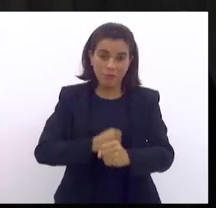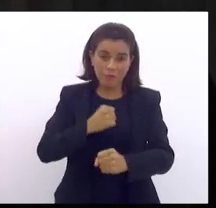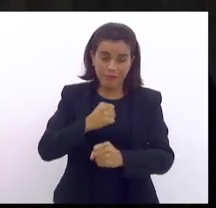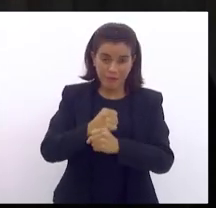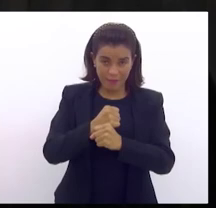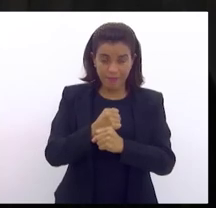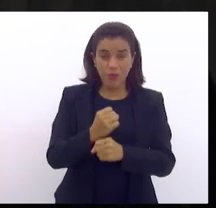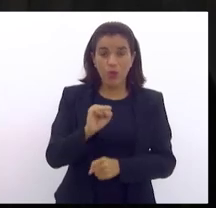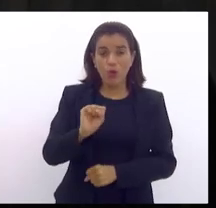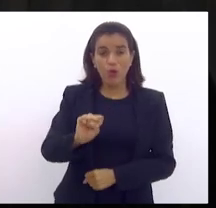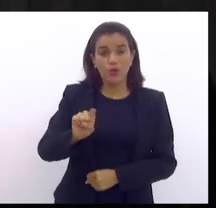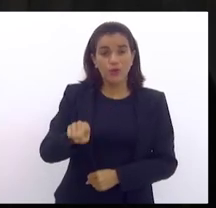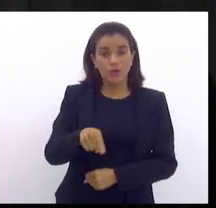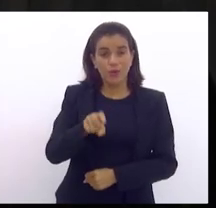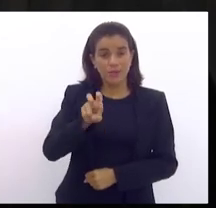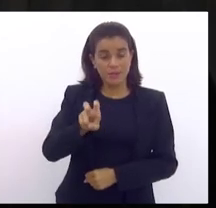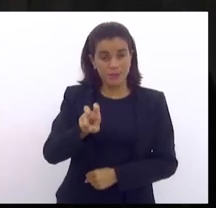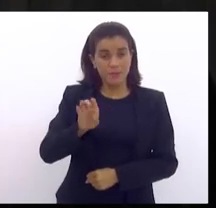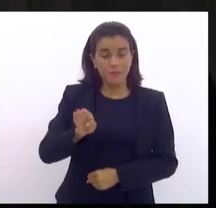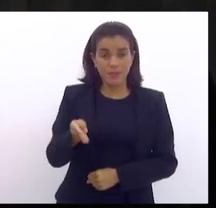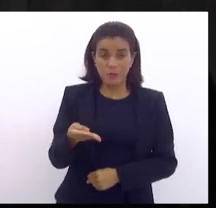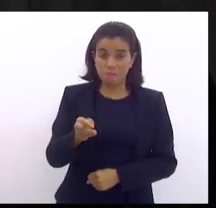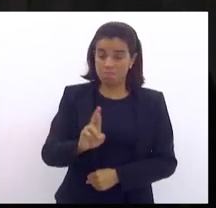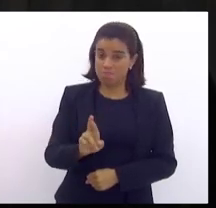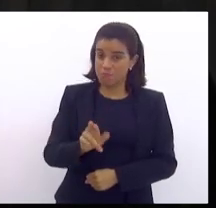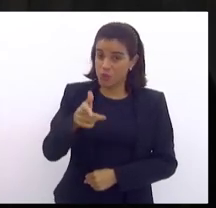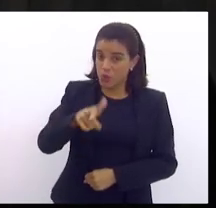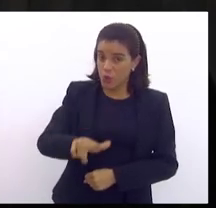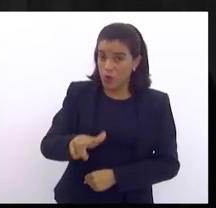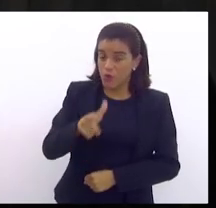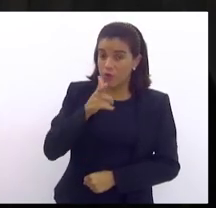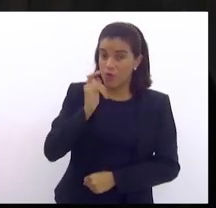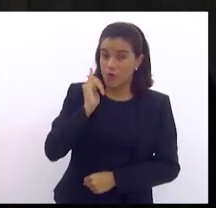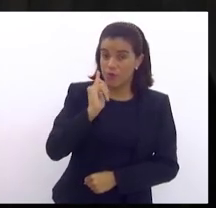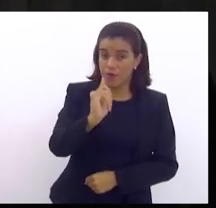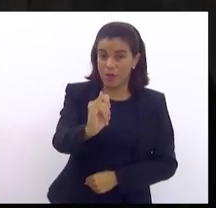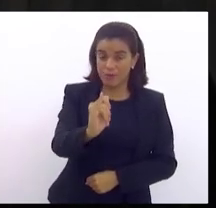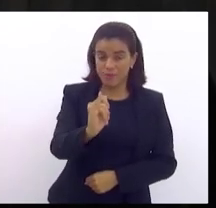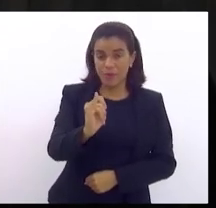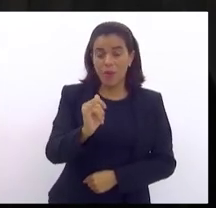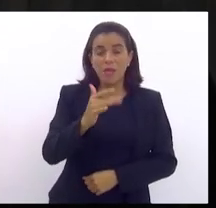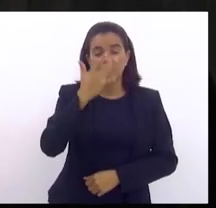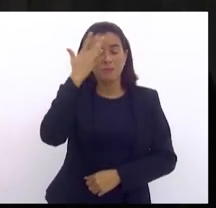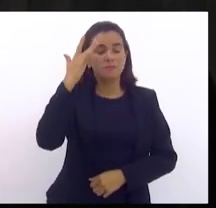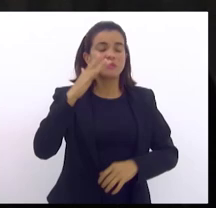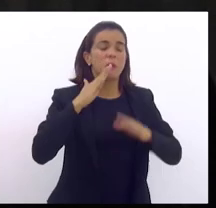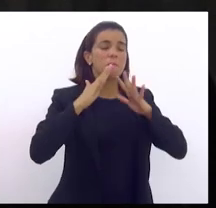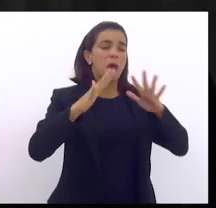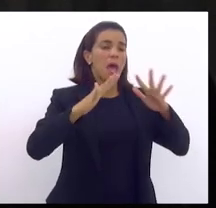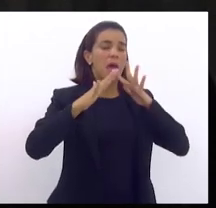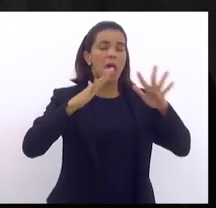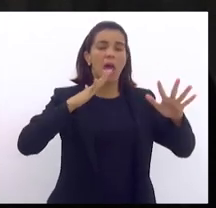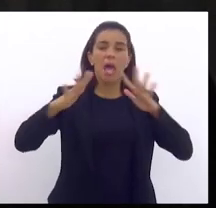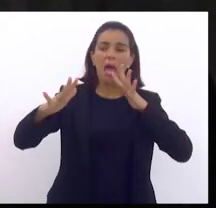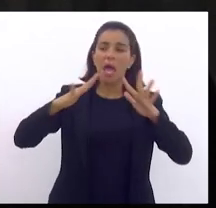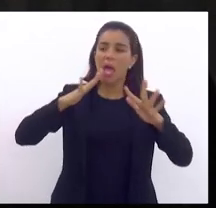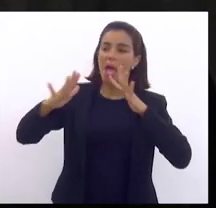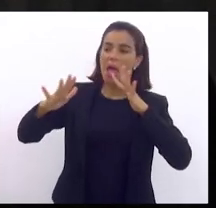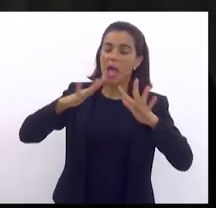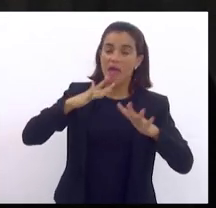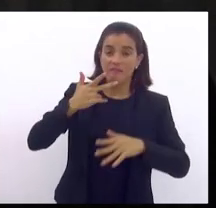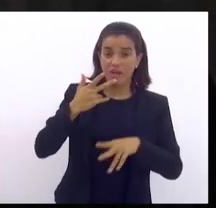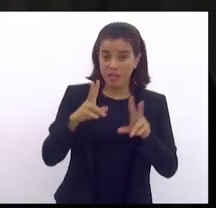de reais. Mas não vejo, volto a dizer, os bravateiros de plantão falarem sobre